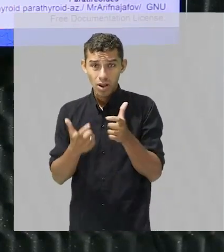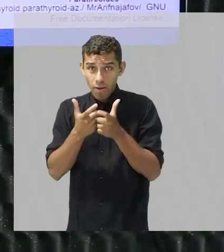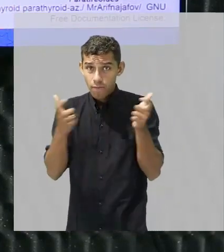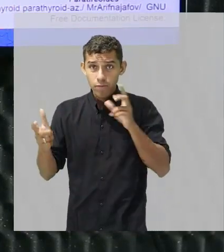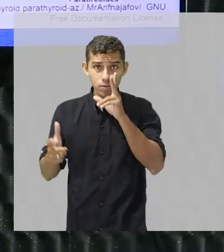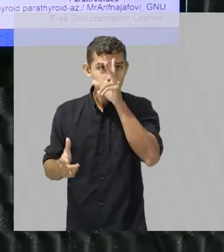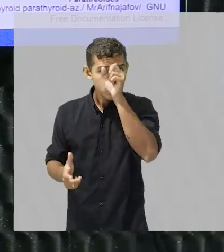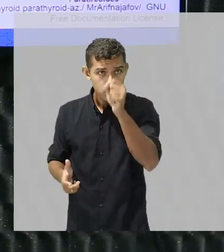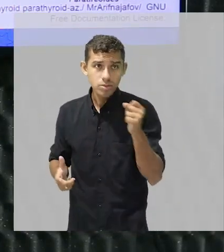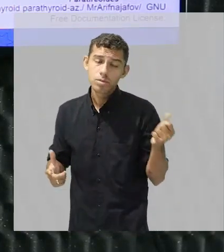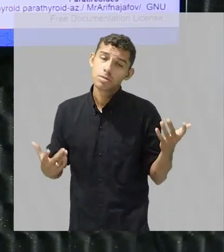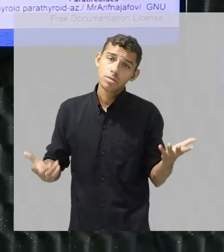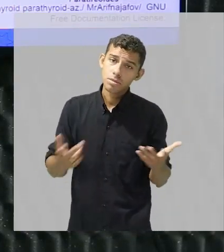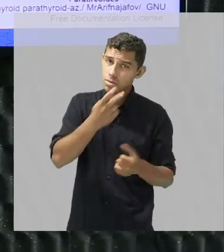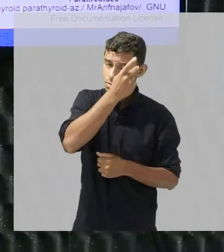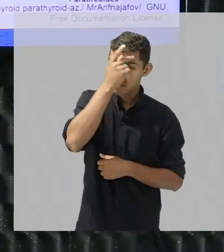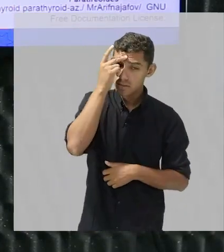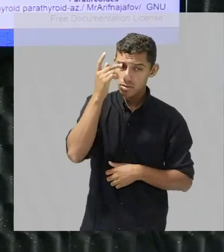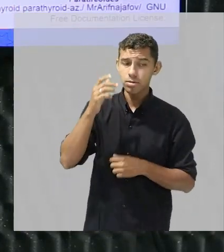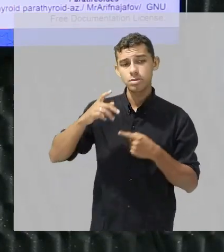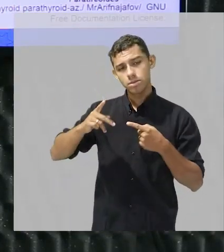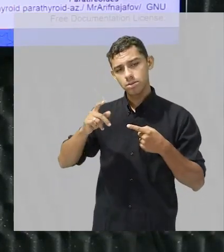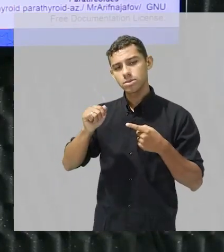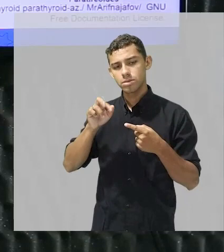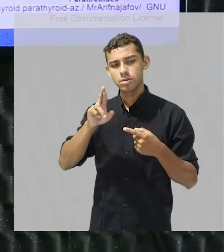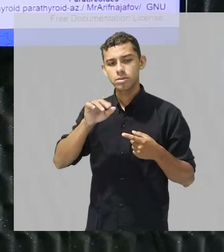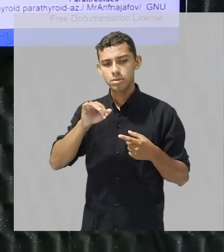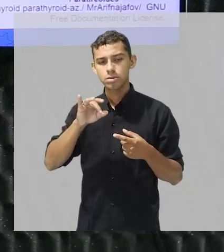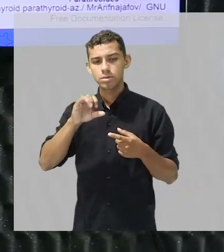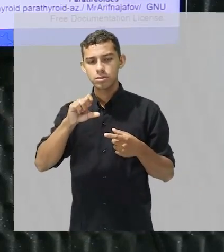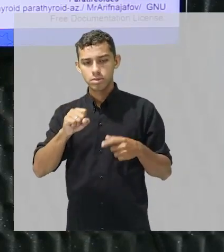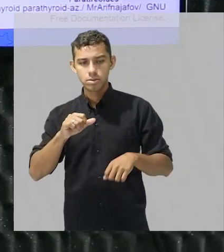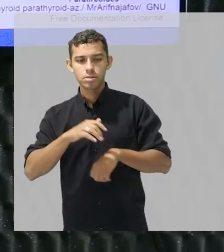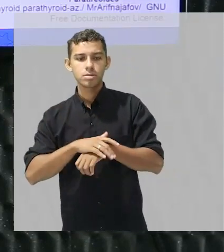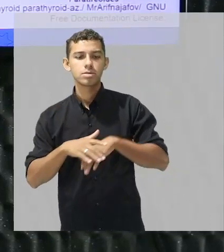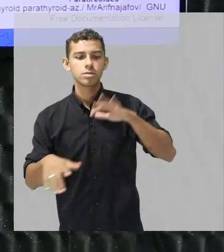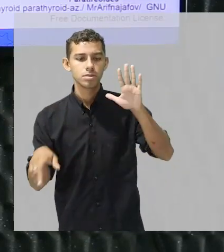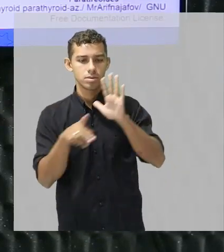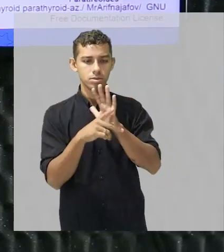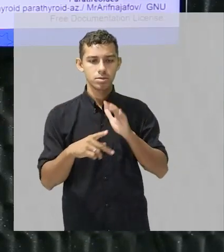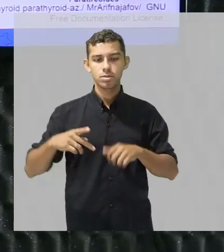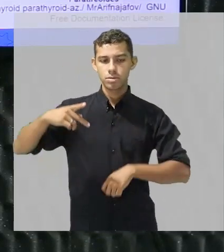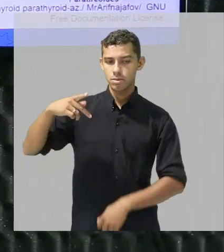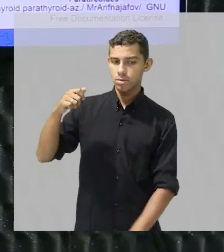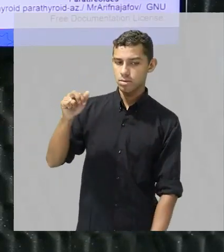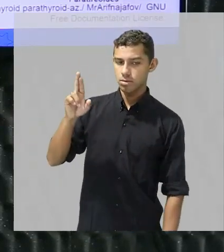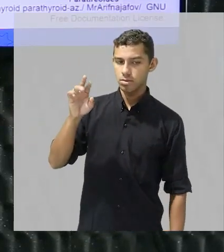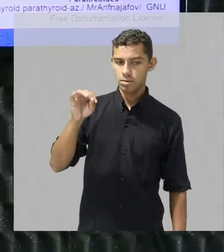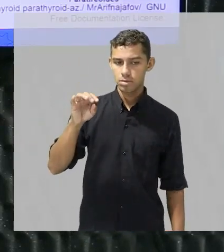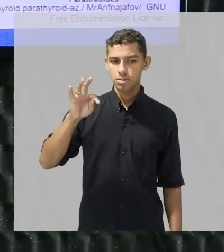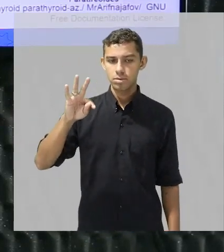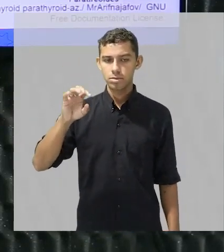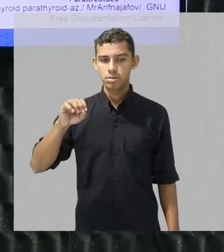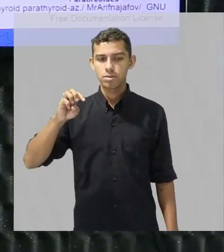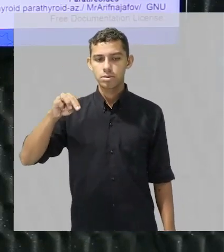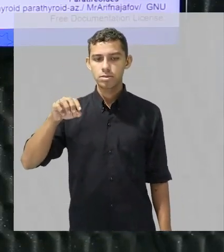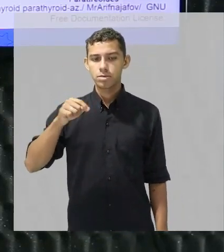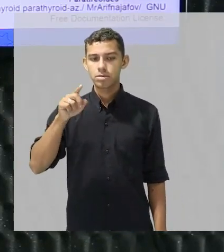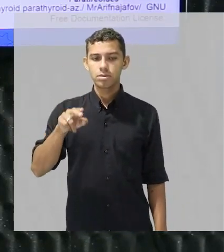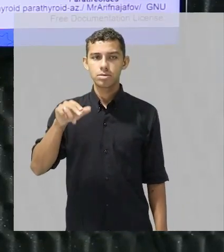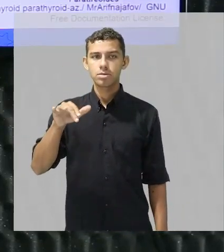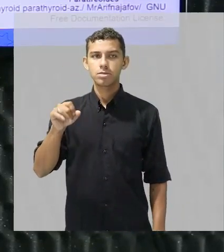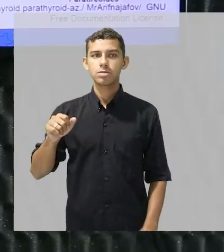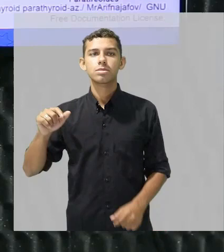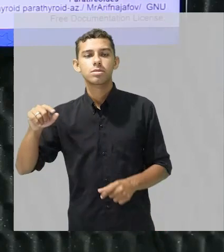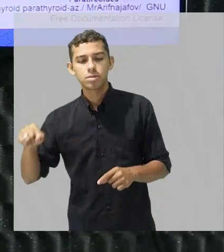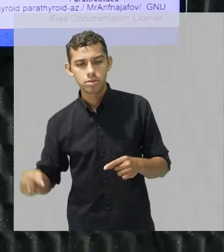do cálcio na corrente sanguínea, a paratireoide vai produzir o paratormônio. Esse paratormônio vai sinalizar